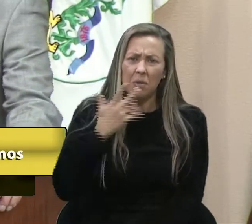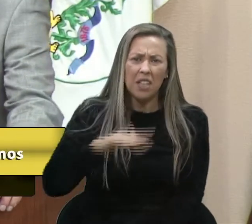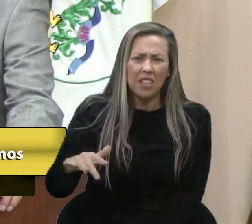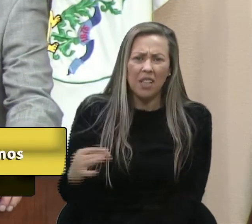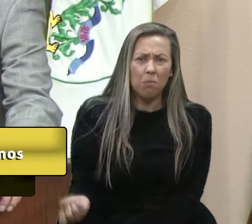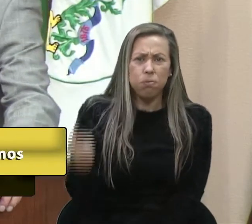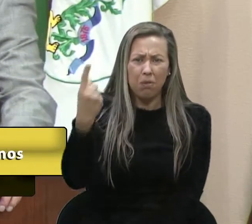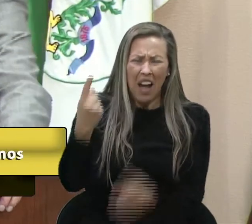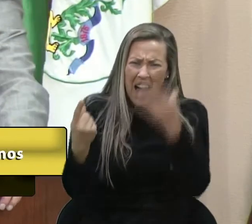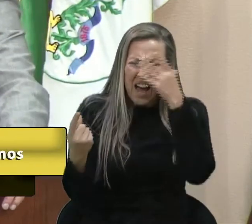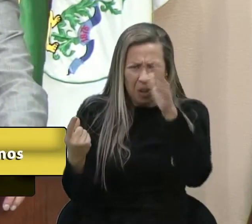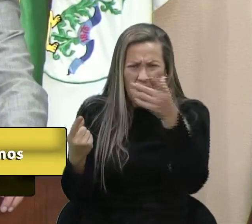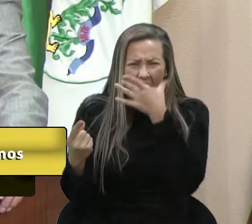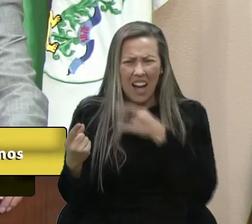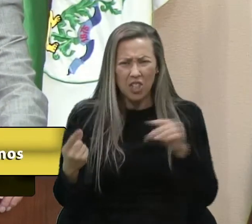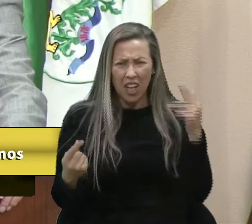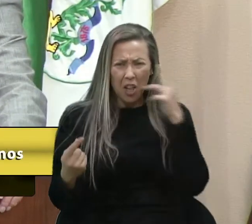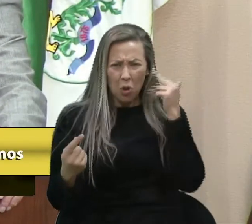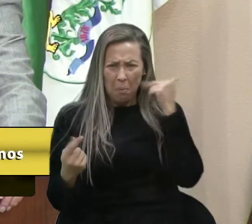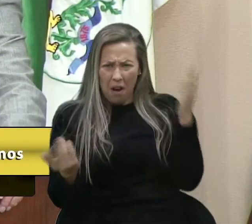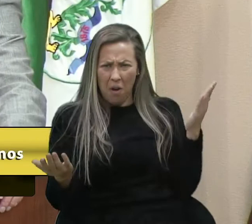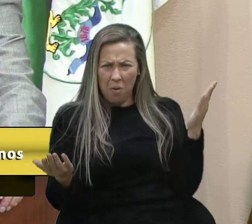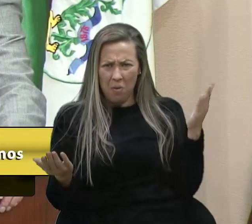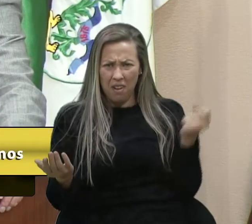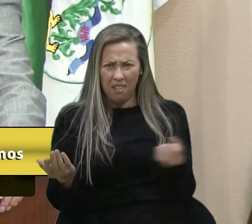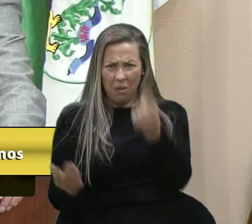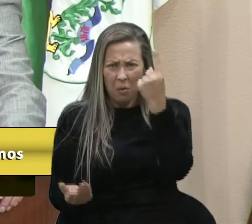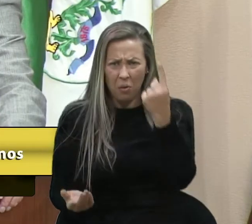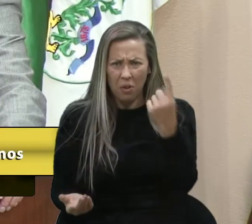é uma coisa normal, natural.